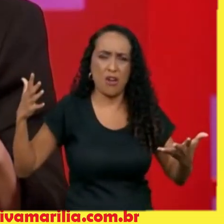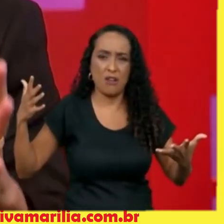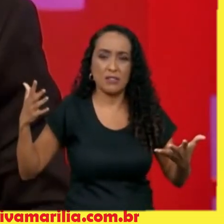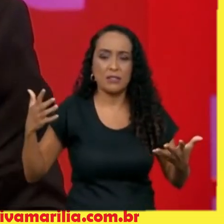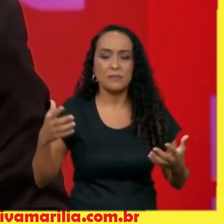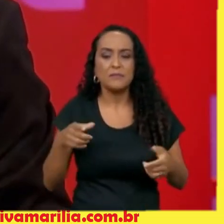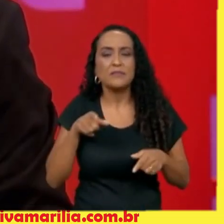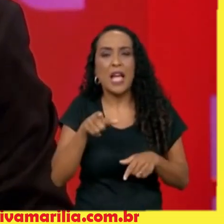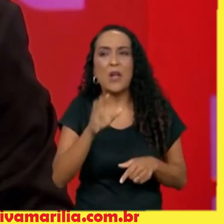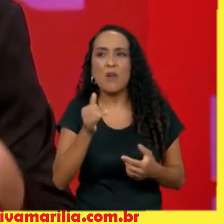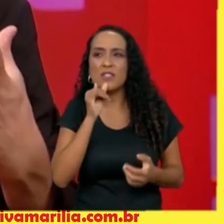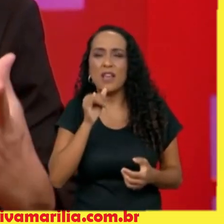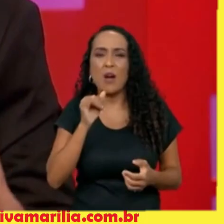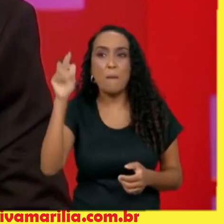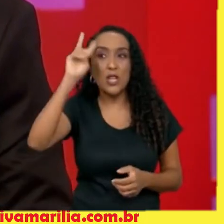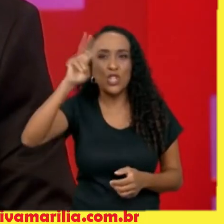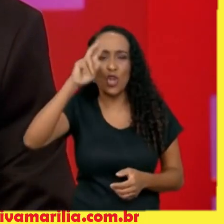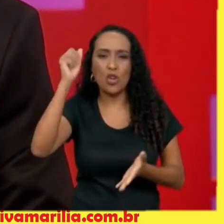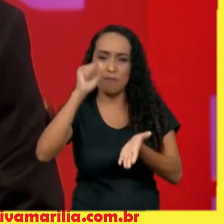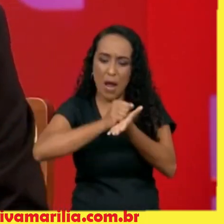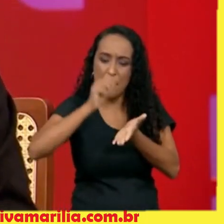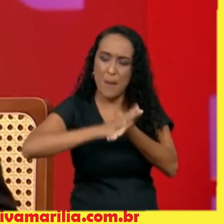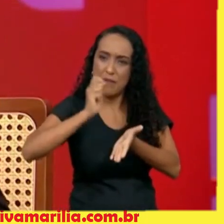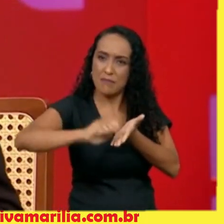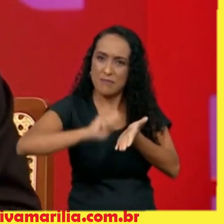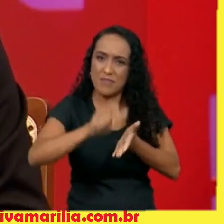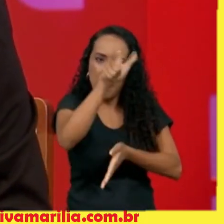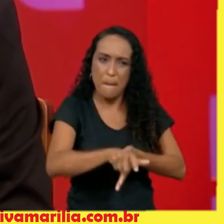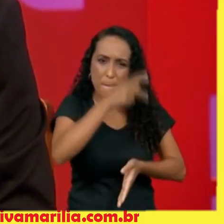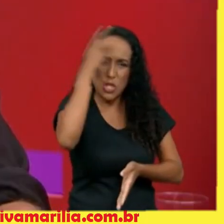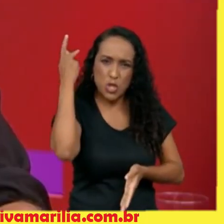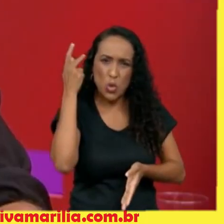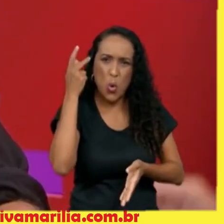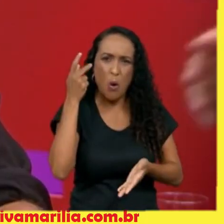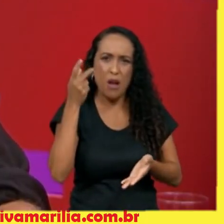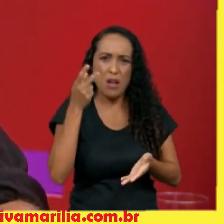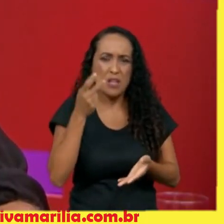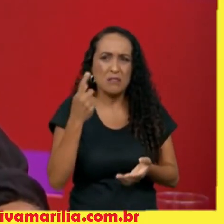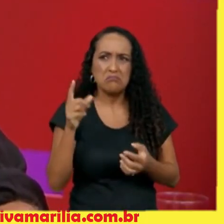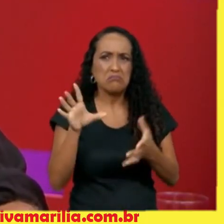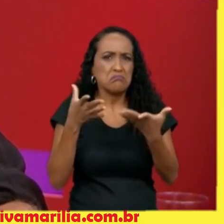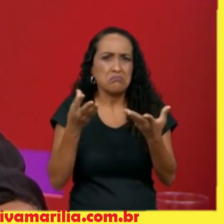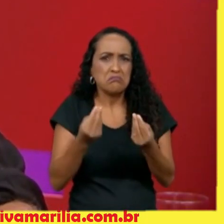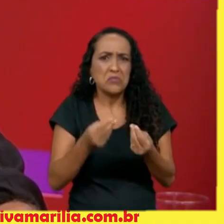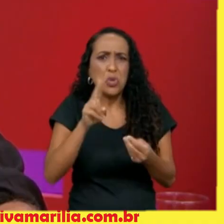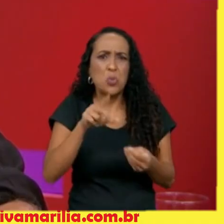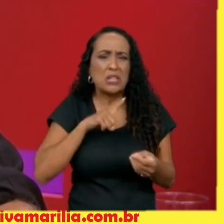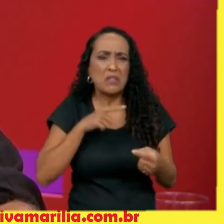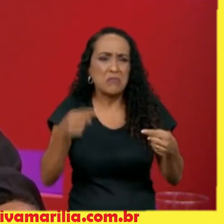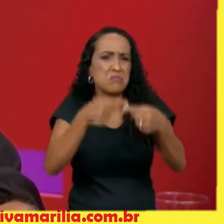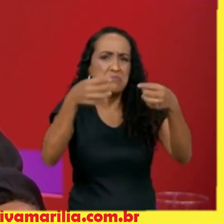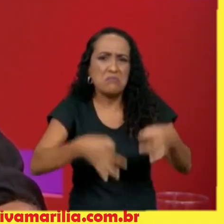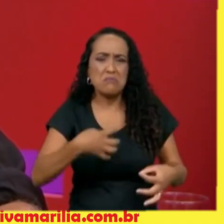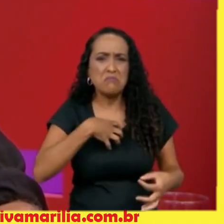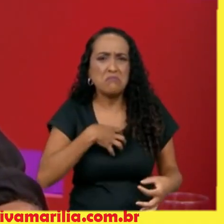biografia para um anônimo que talvez nunca teria uma biografia... Exatamente isso. Deu sentido a uma vida que nunca teve sentido, sempre